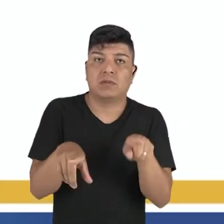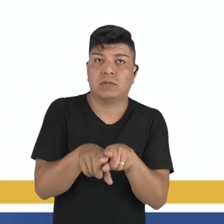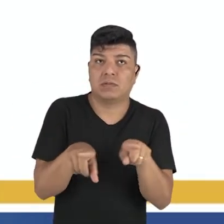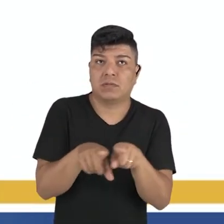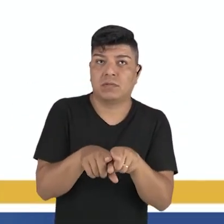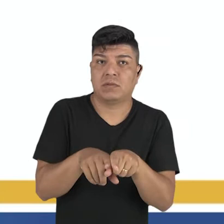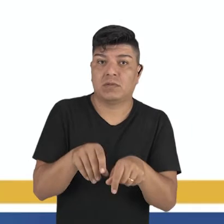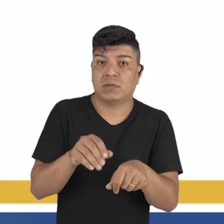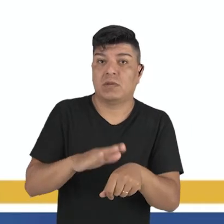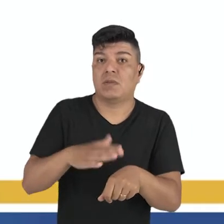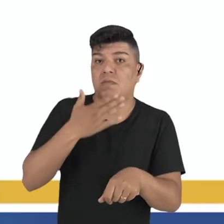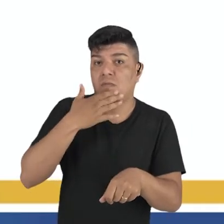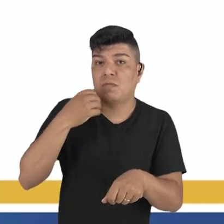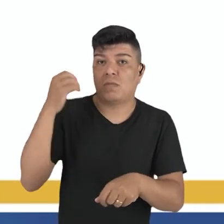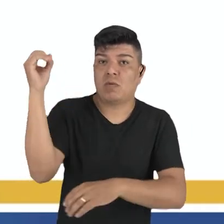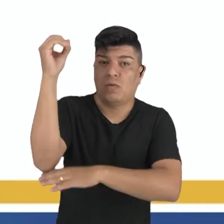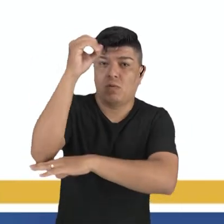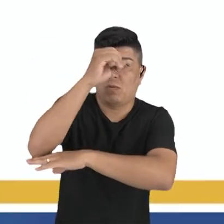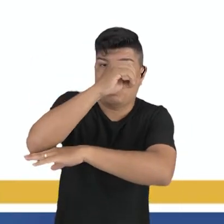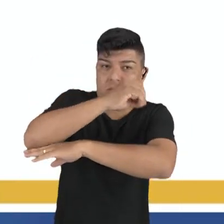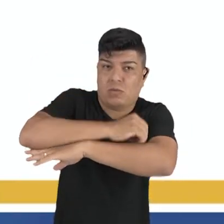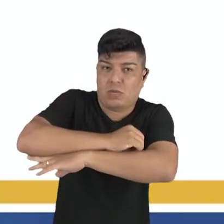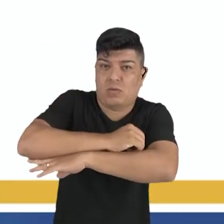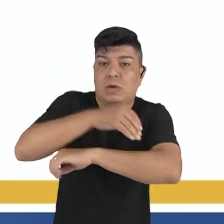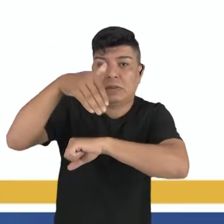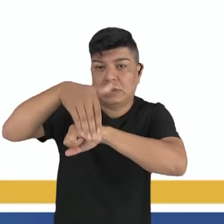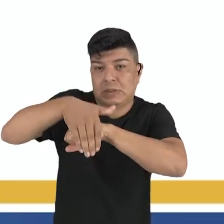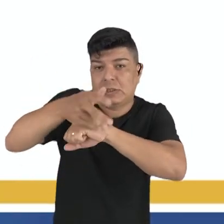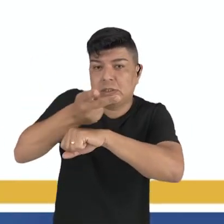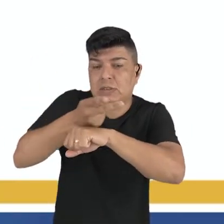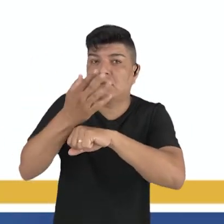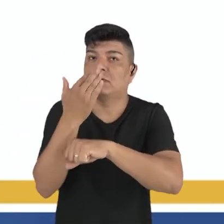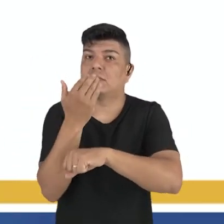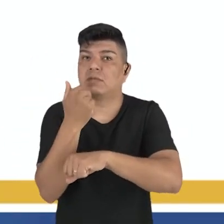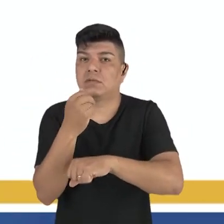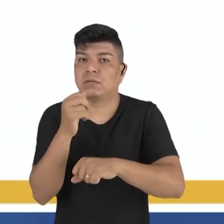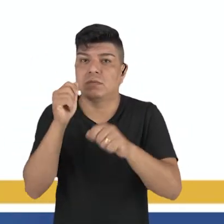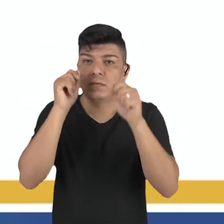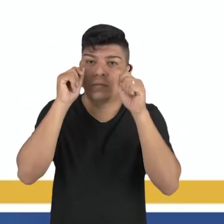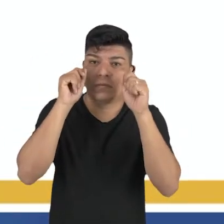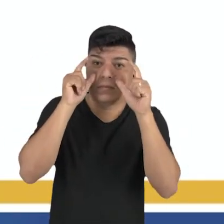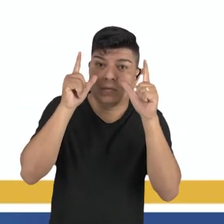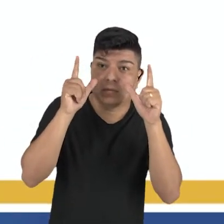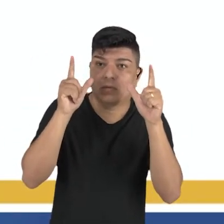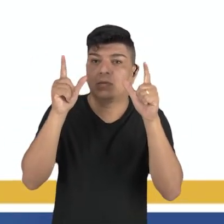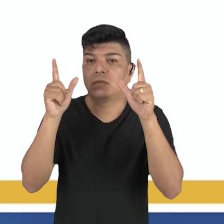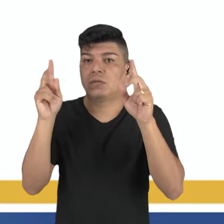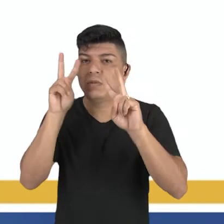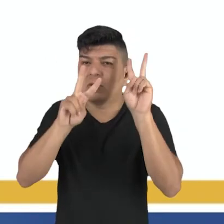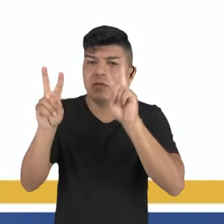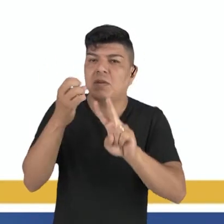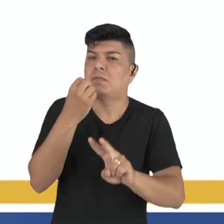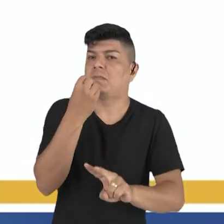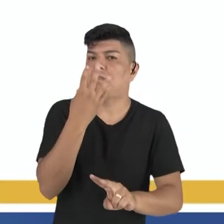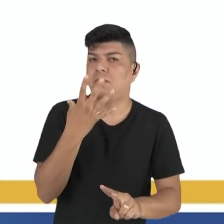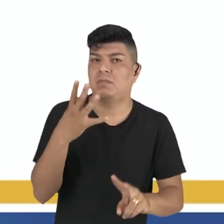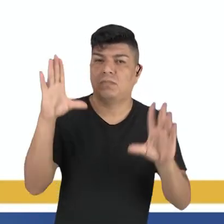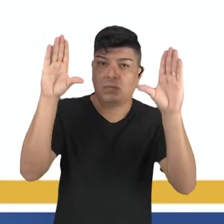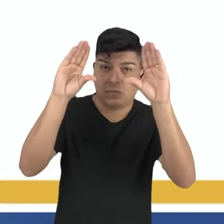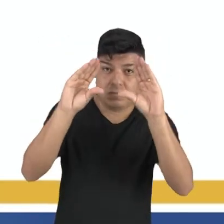ativa quando o sol se põe e pode caçar à noite, pois enxerga bem no escuro e tem audição e